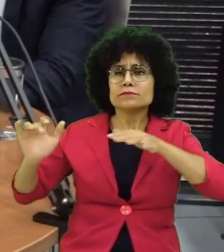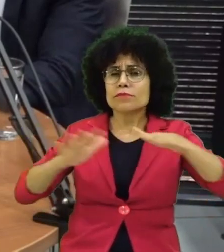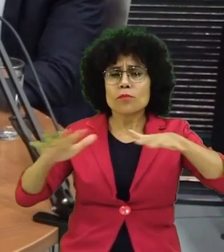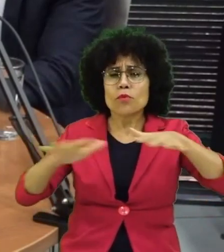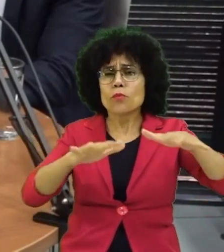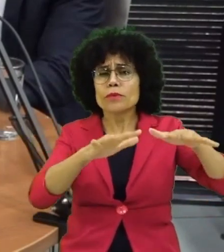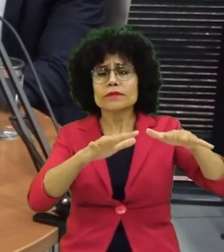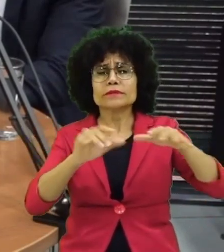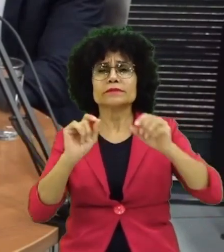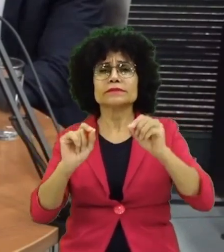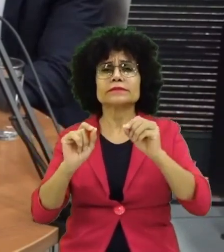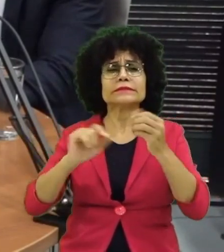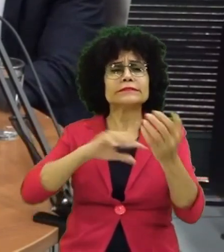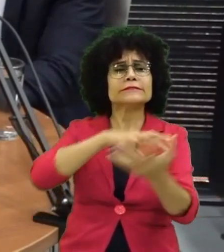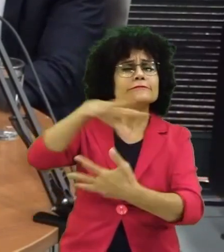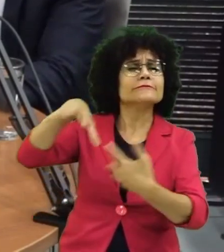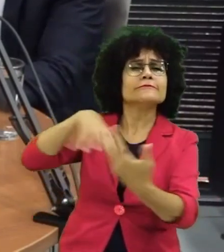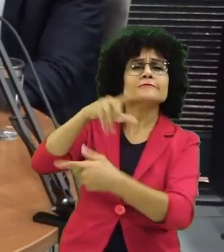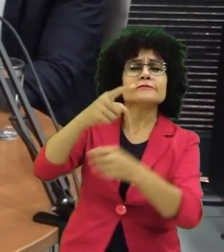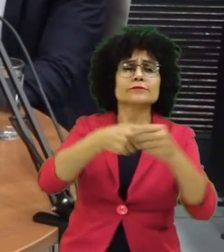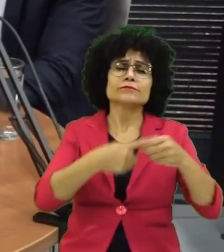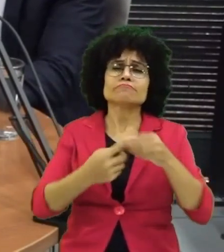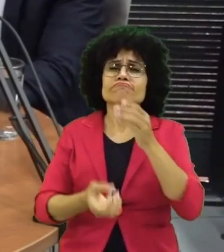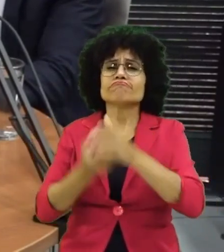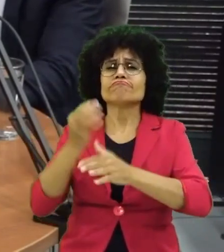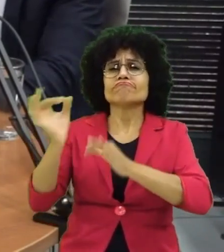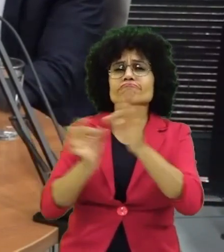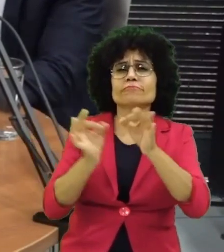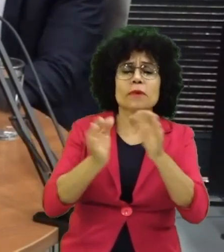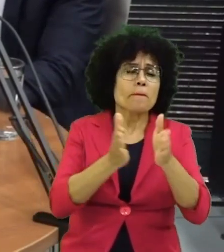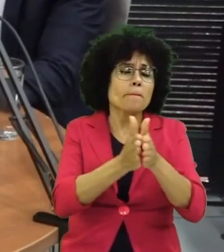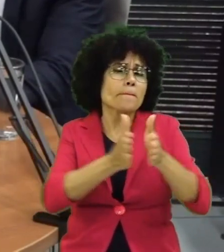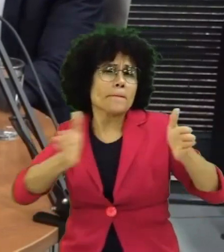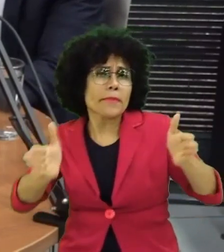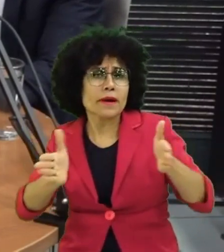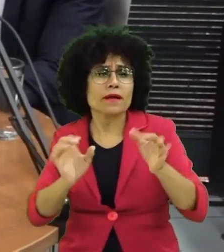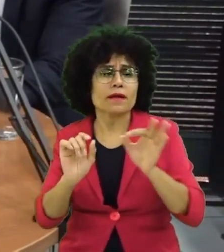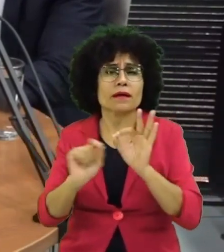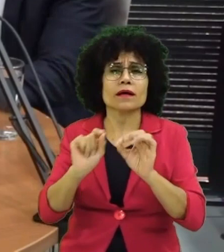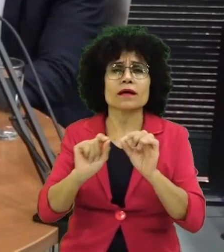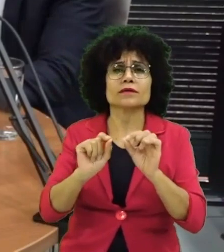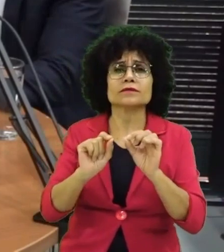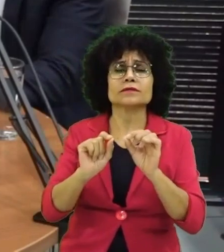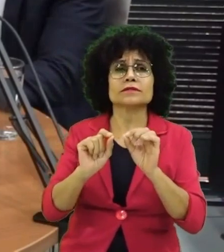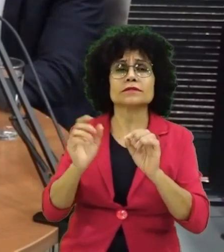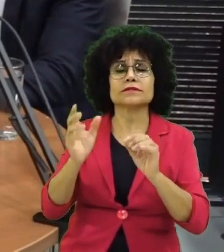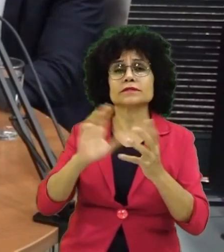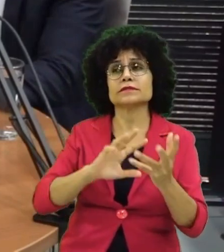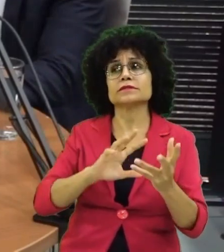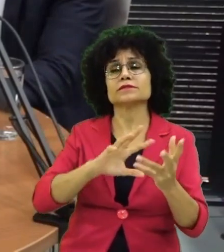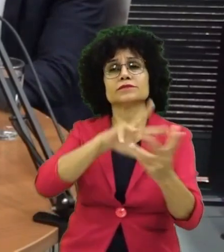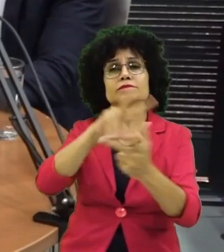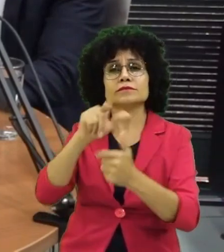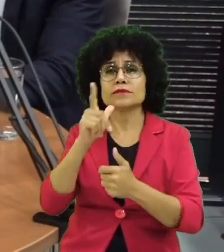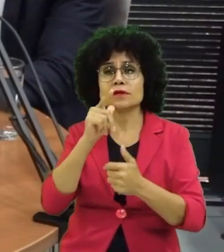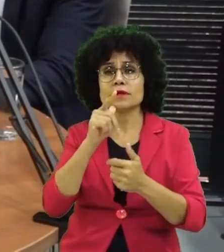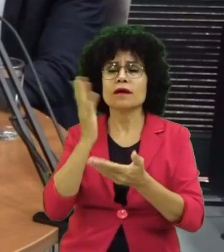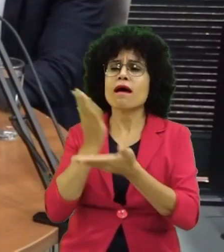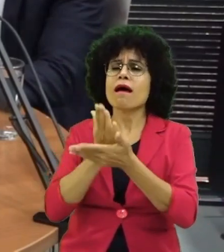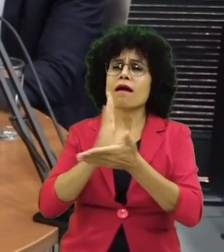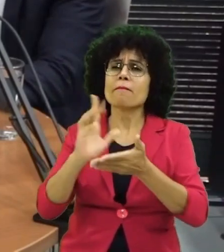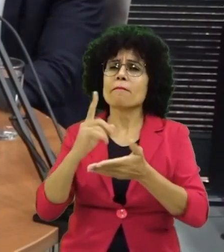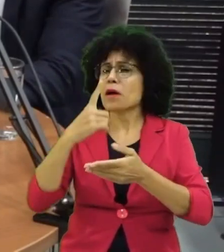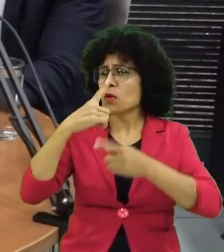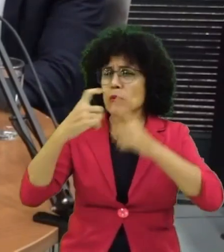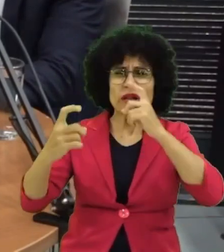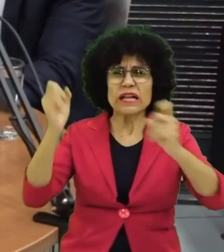dos municípios para criar seus planos, prazo para a universalização da água, para acabar com os